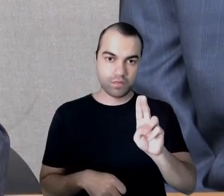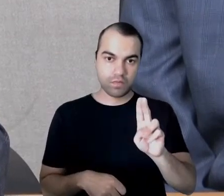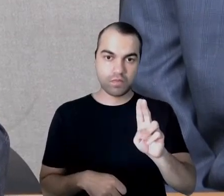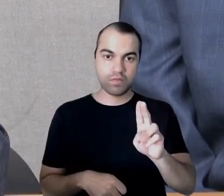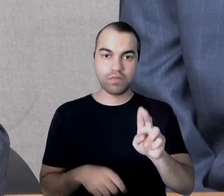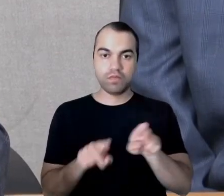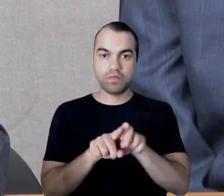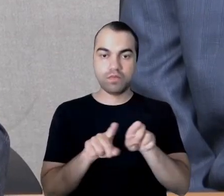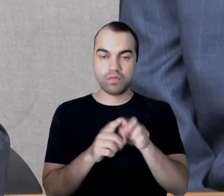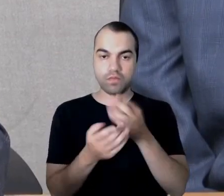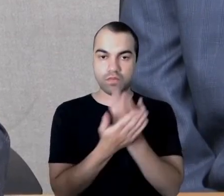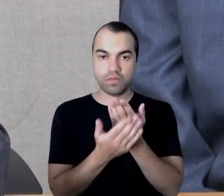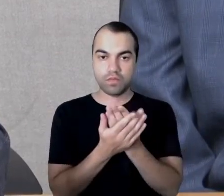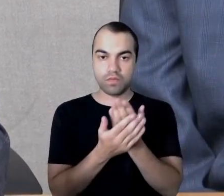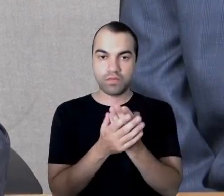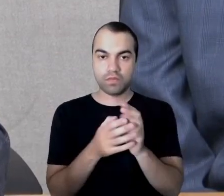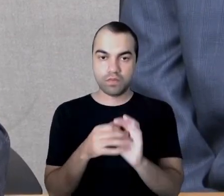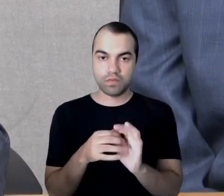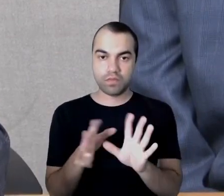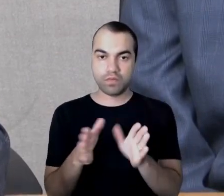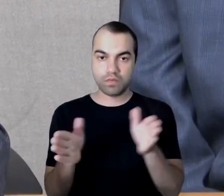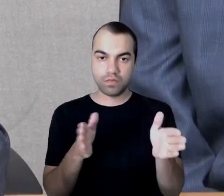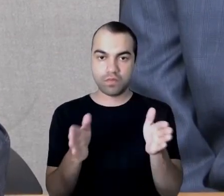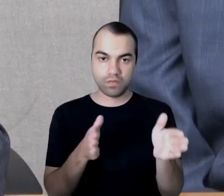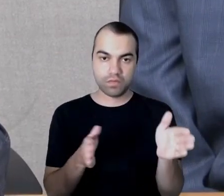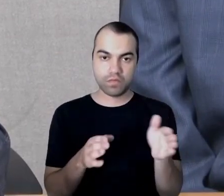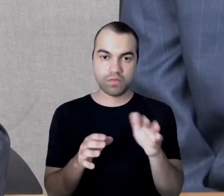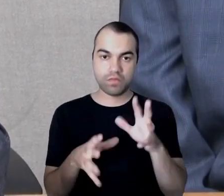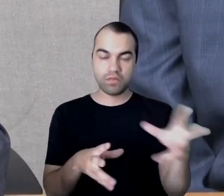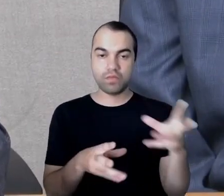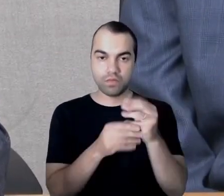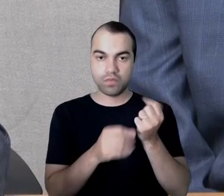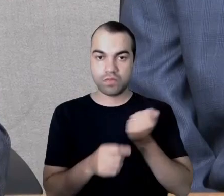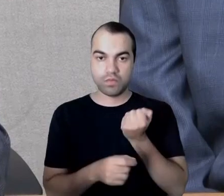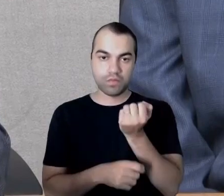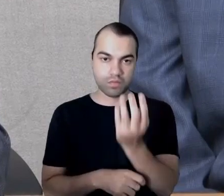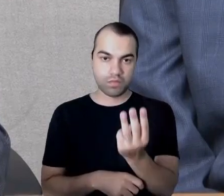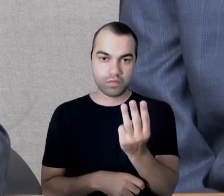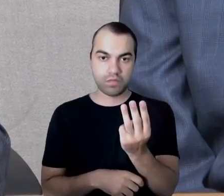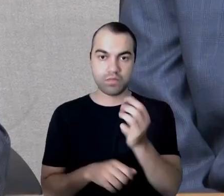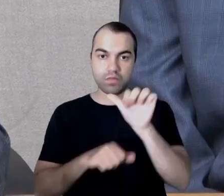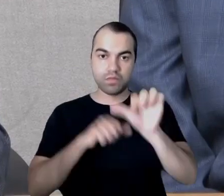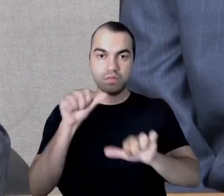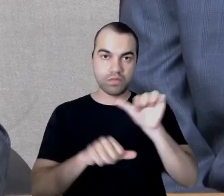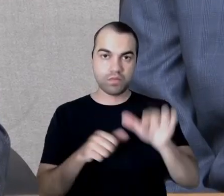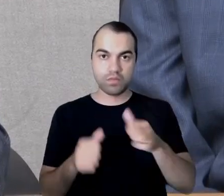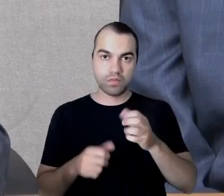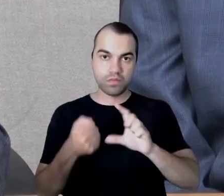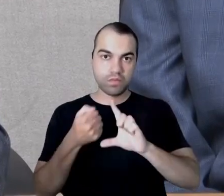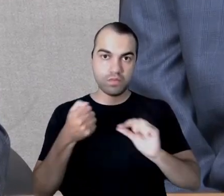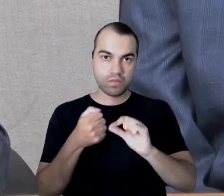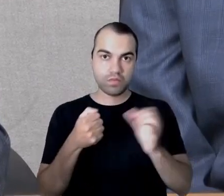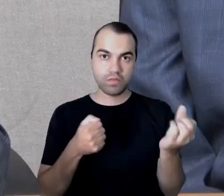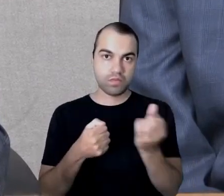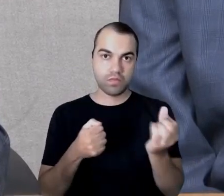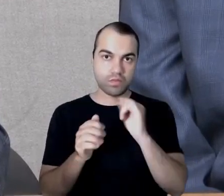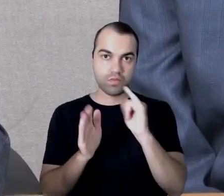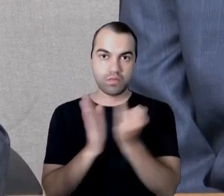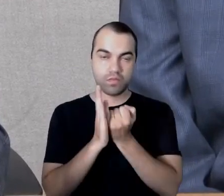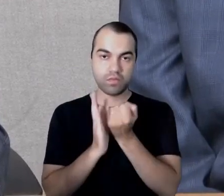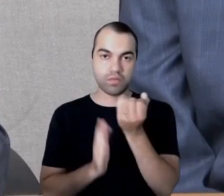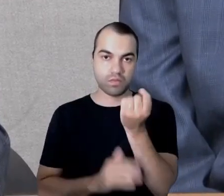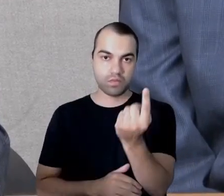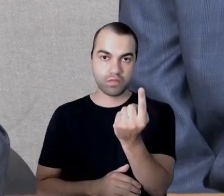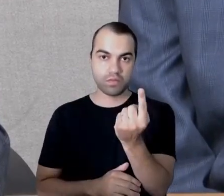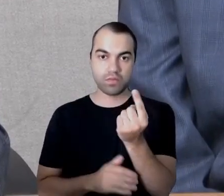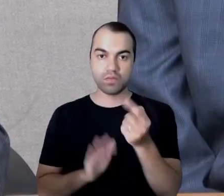estudo de viabilidade das concessões a emenda modificativa número 3 altera o artigo 6º inciso 1 da proposição que não